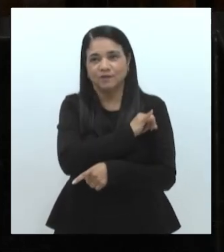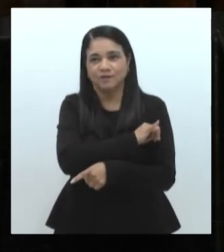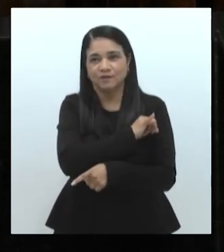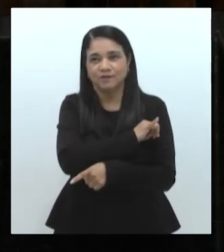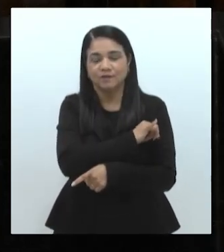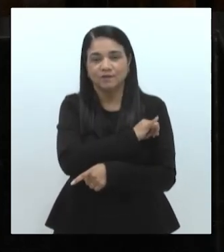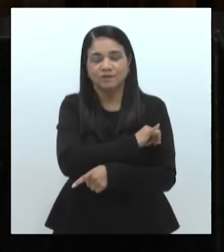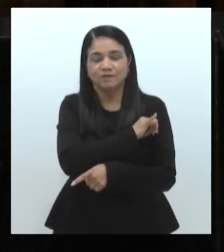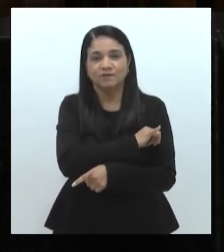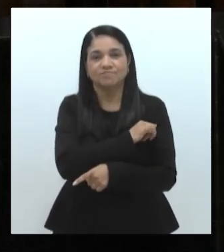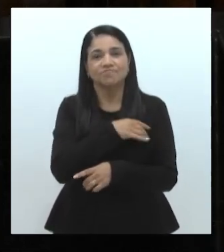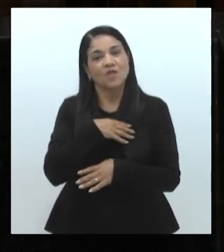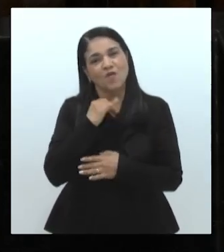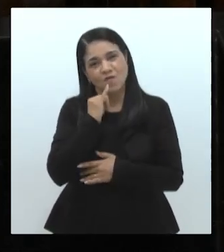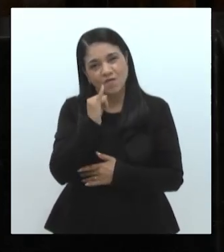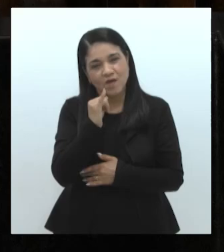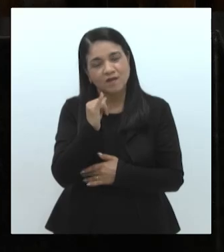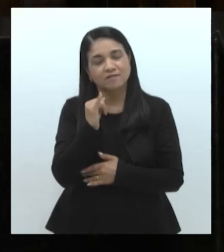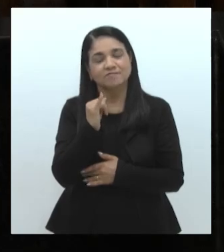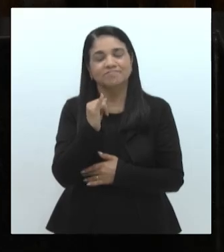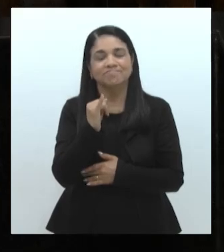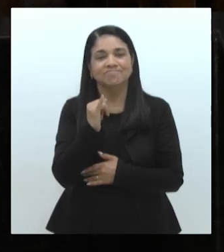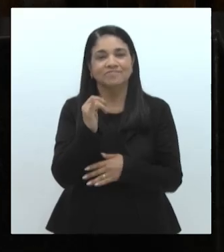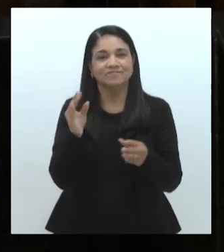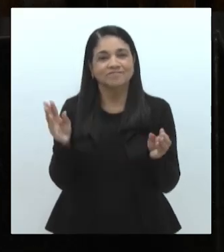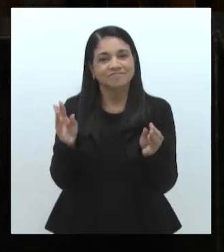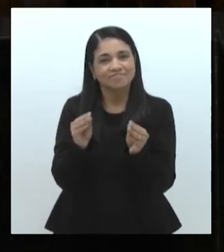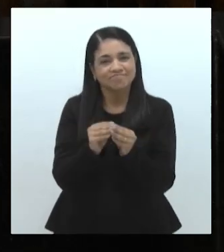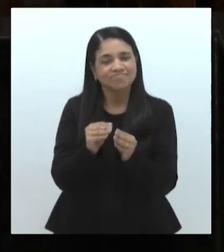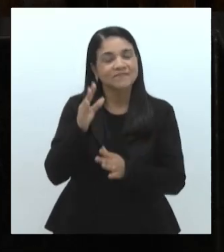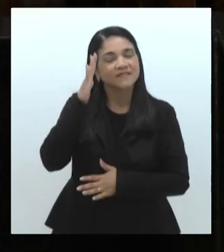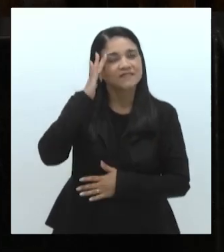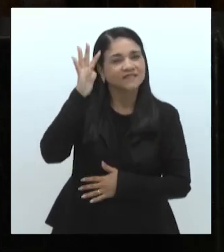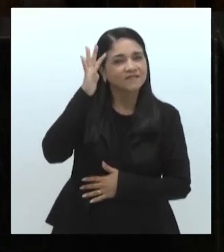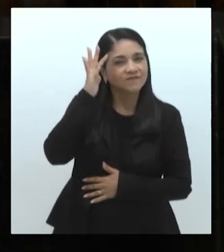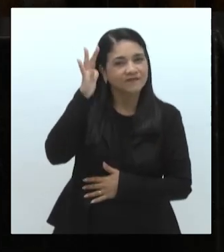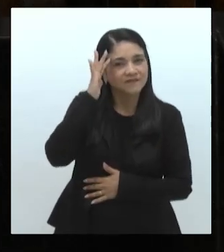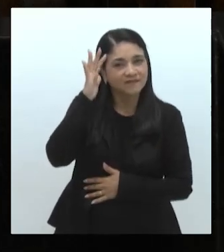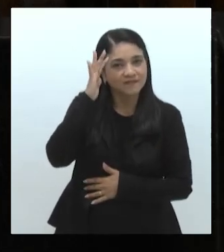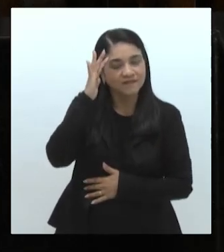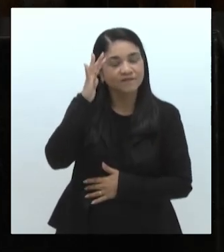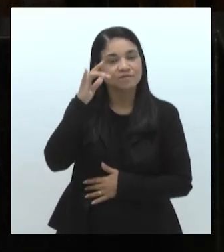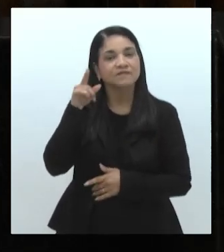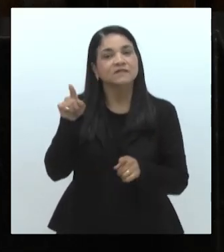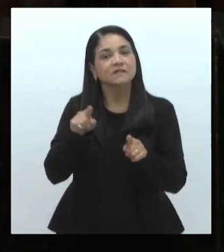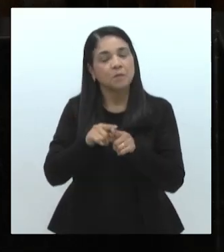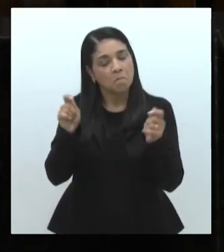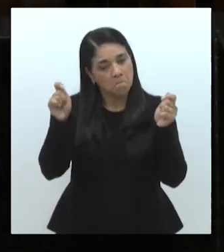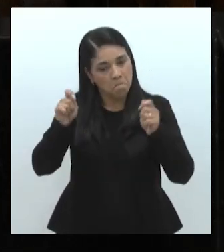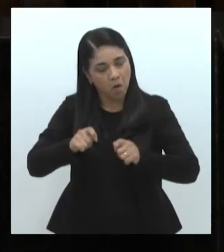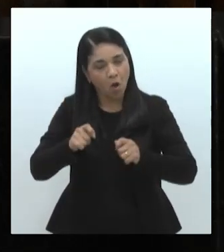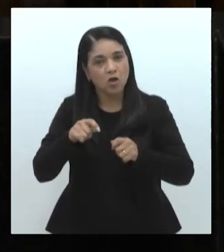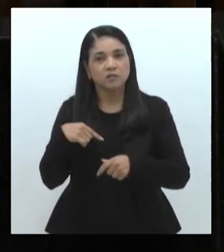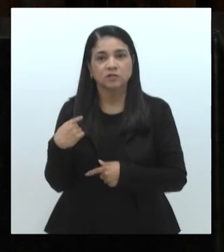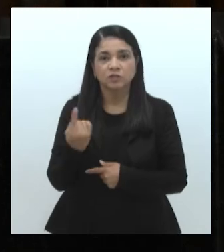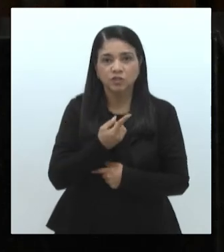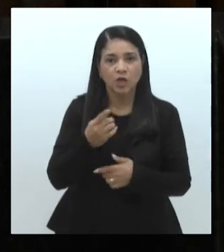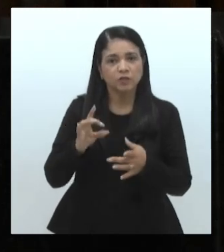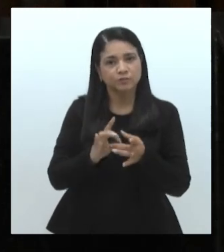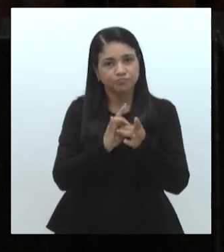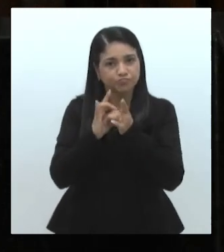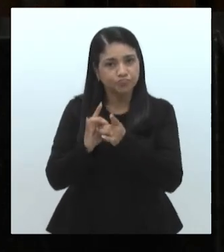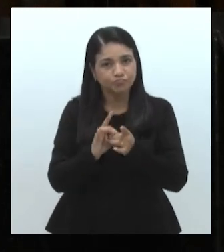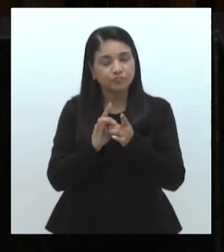deixo aqui essas breves reflexões, mas também que a gente possa, em conjunto, digamos,